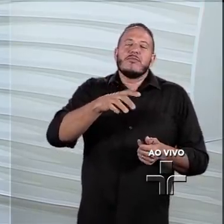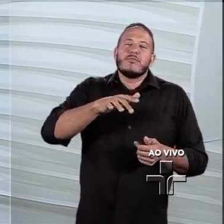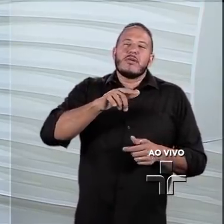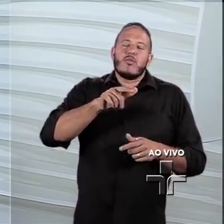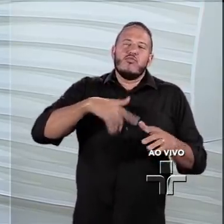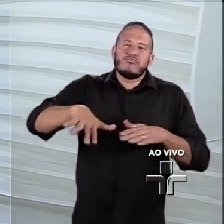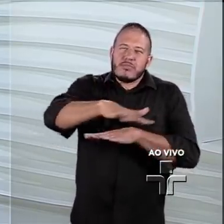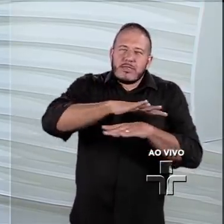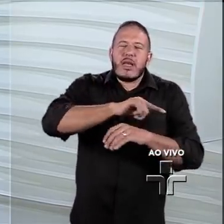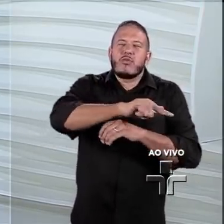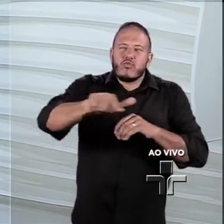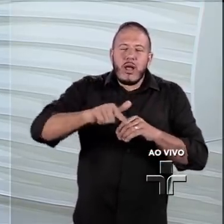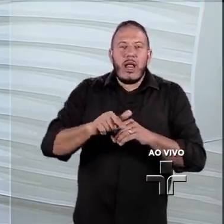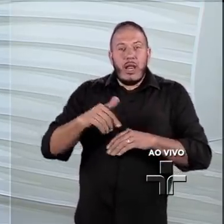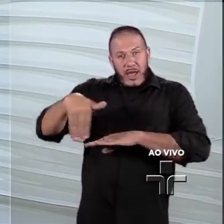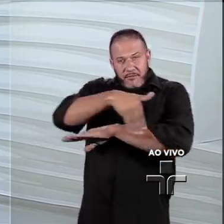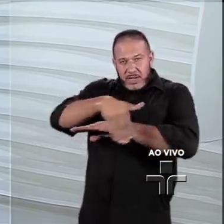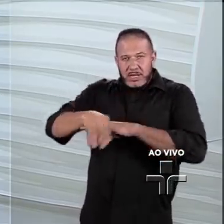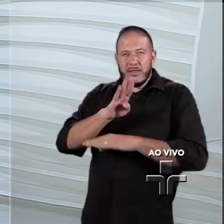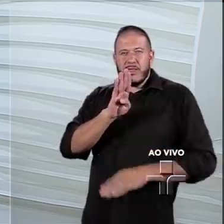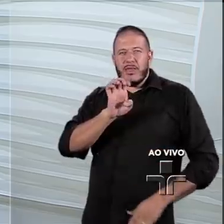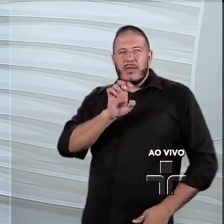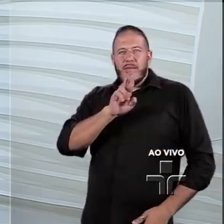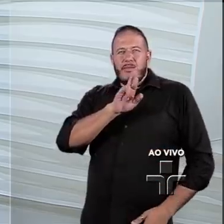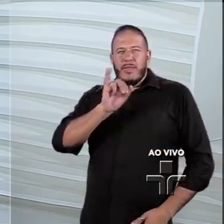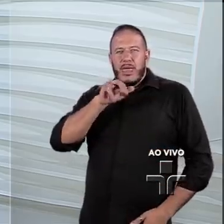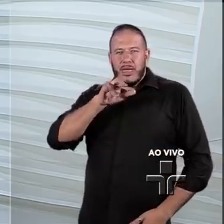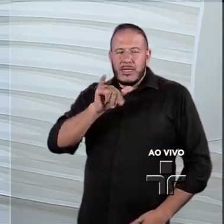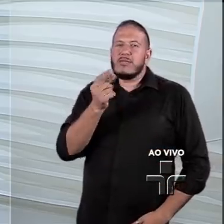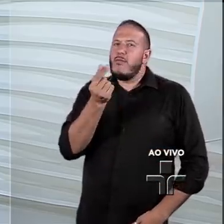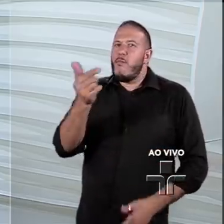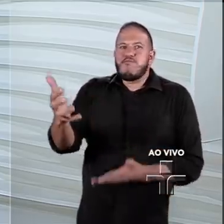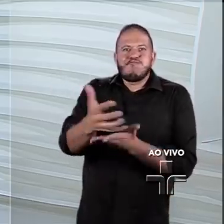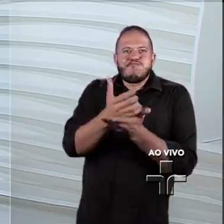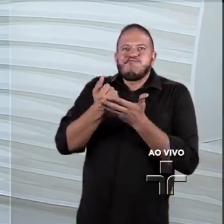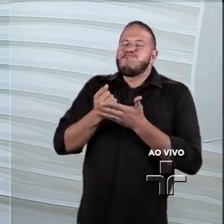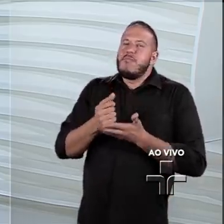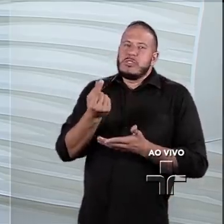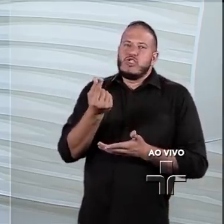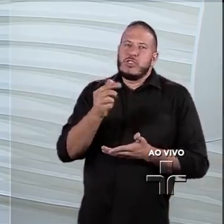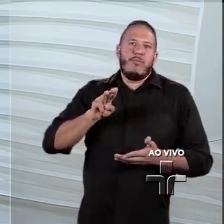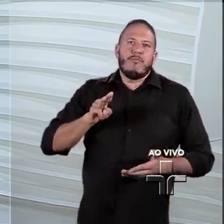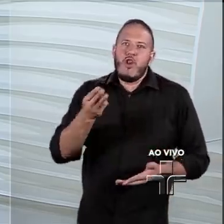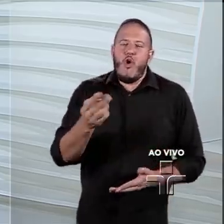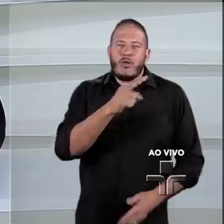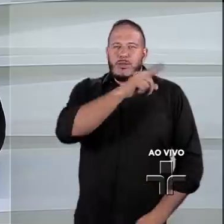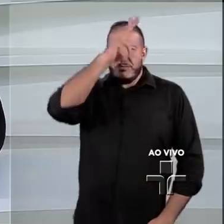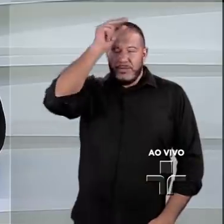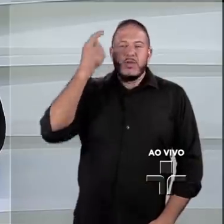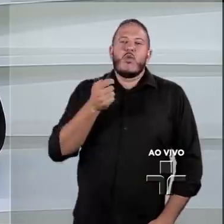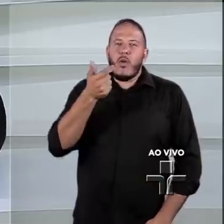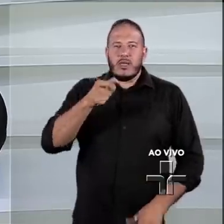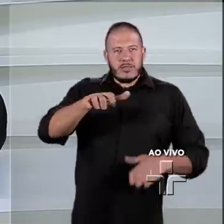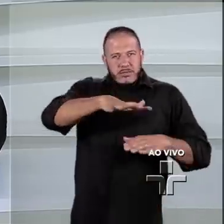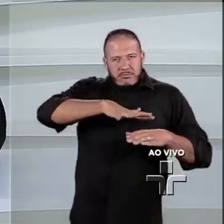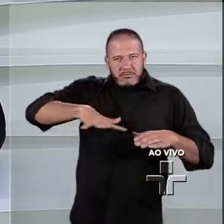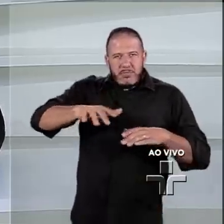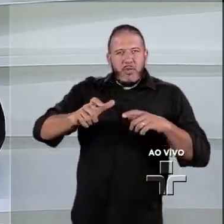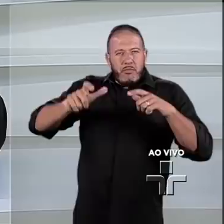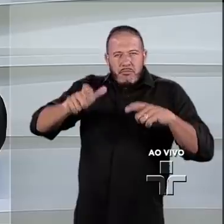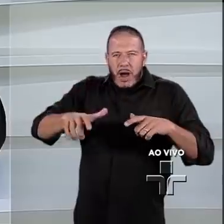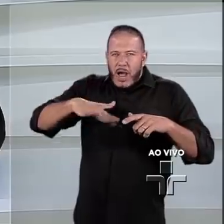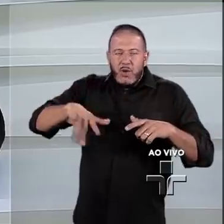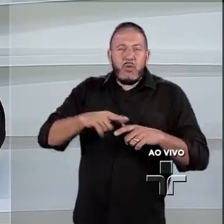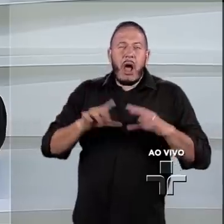meio da cidade. A Berrini rendeu bilhões para a Prefeitura e temos aí quase um bairro todo que é morto